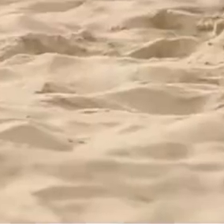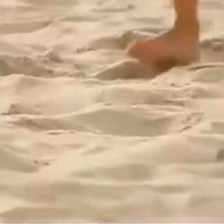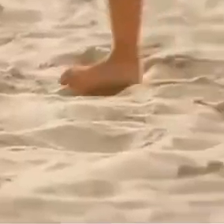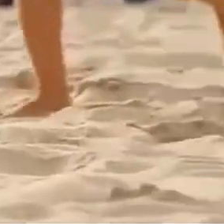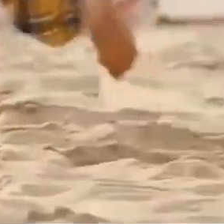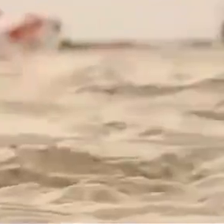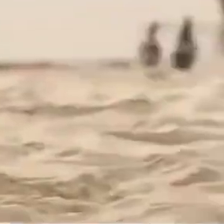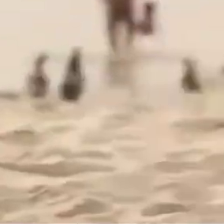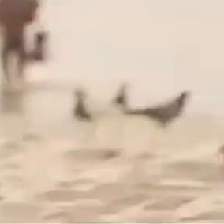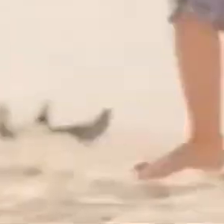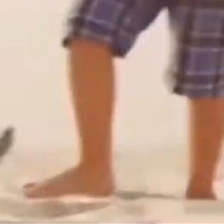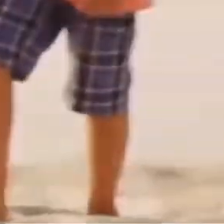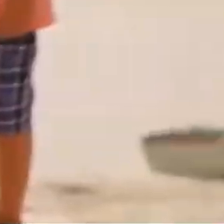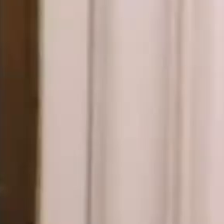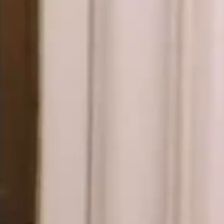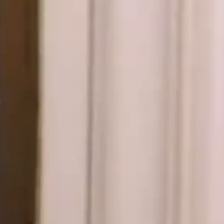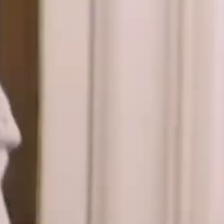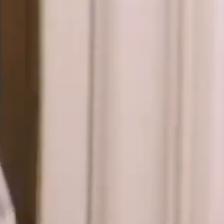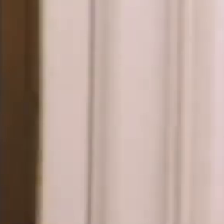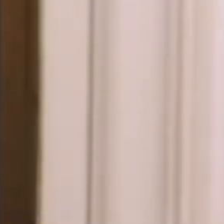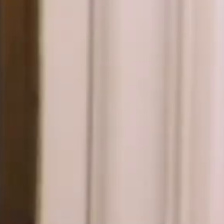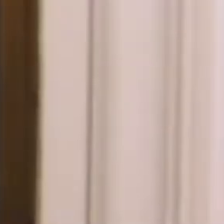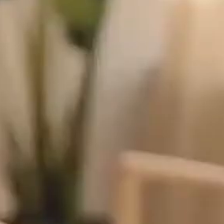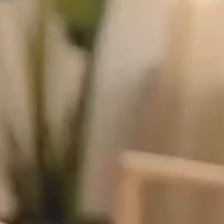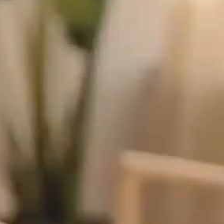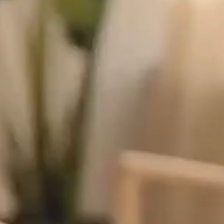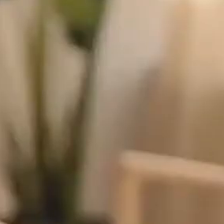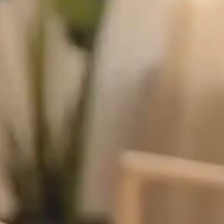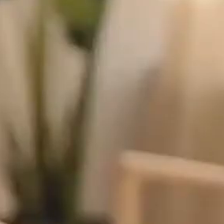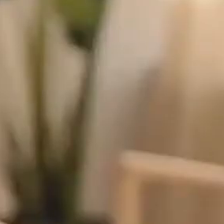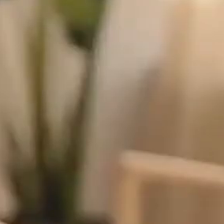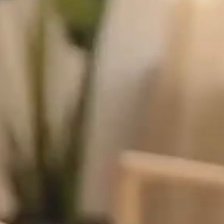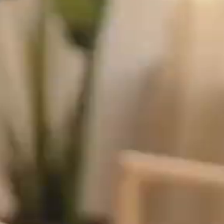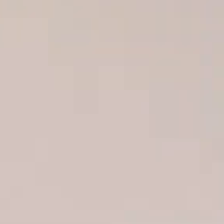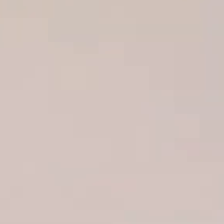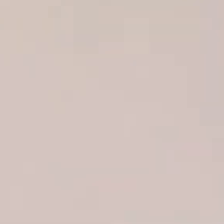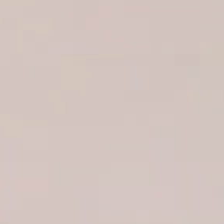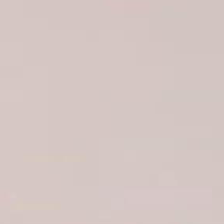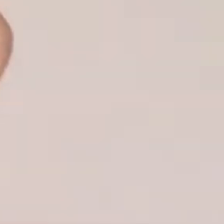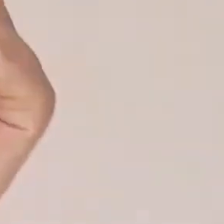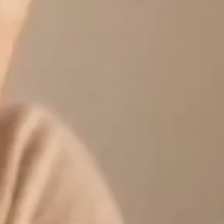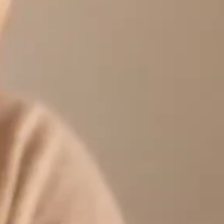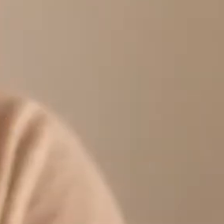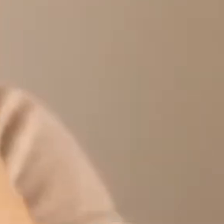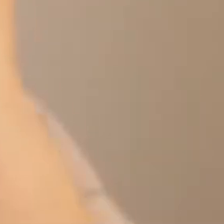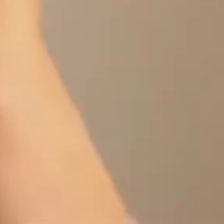último segundo da prorrogação. E juntos, daremos a volta por cima.